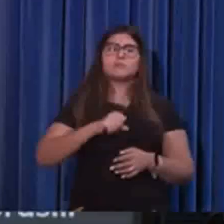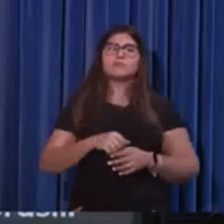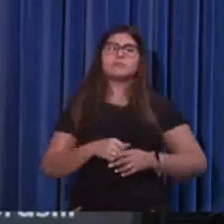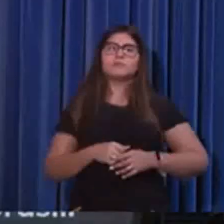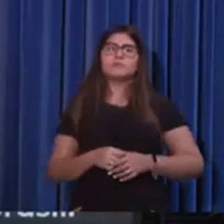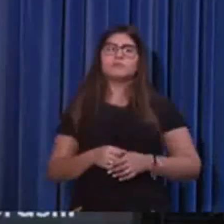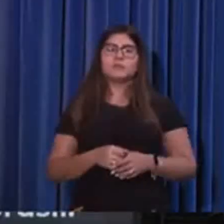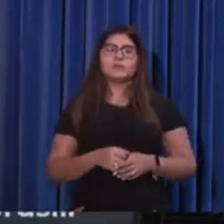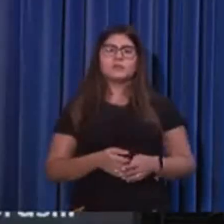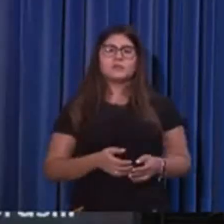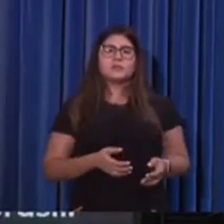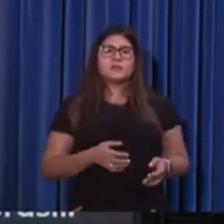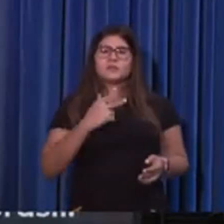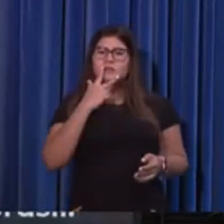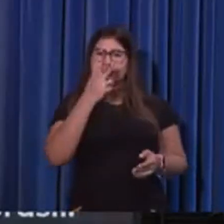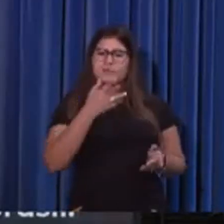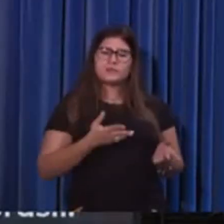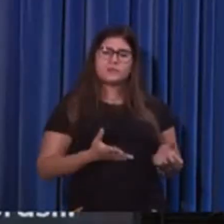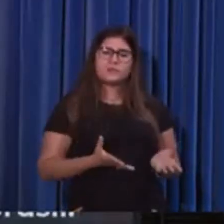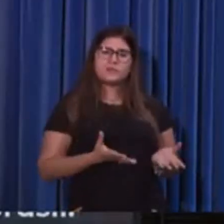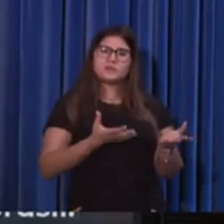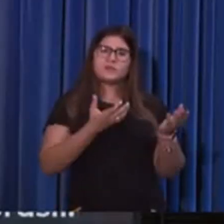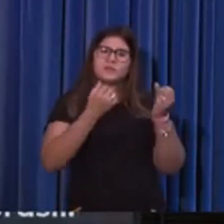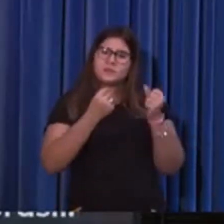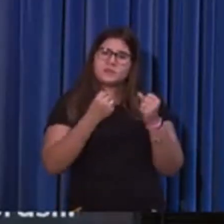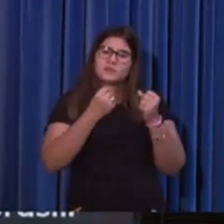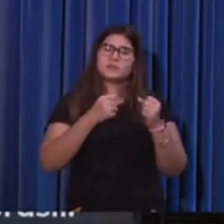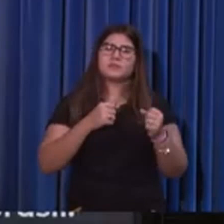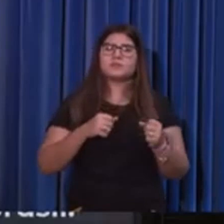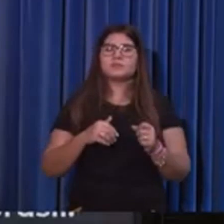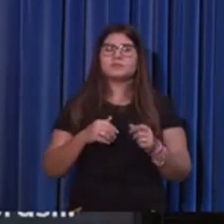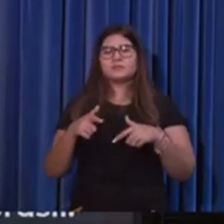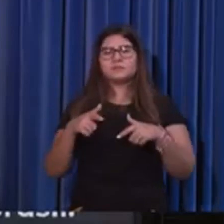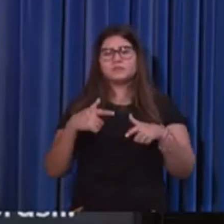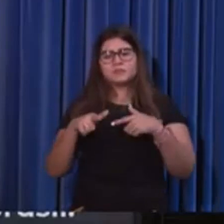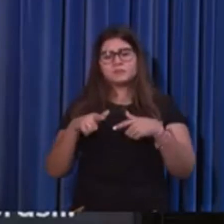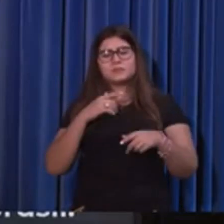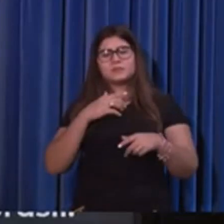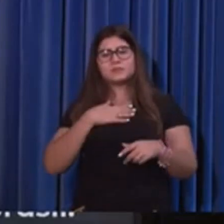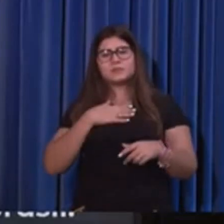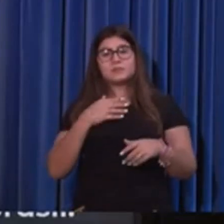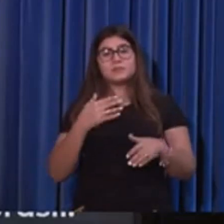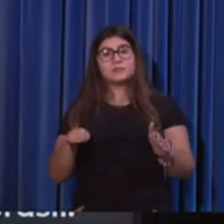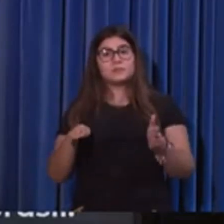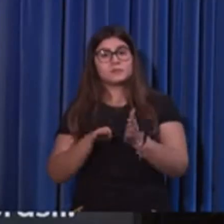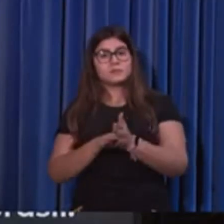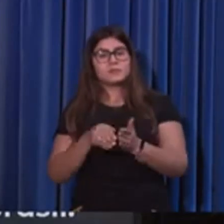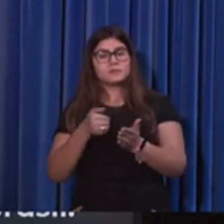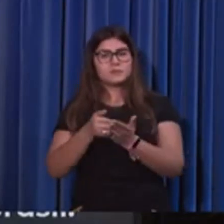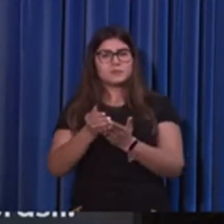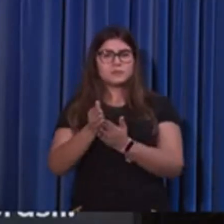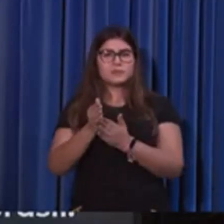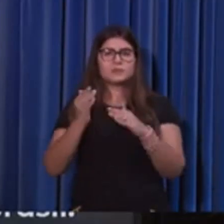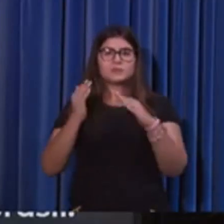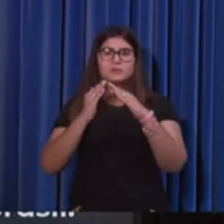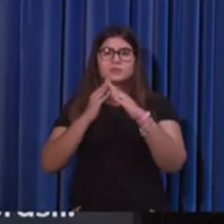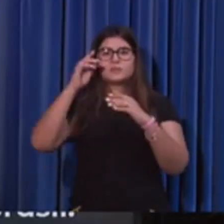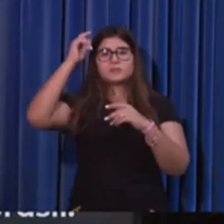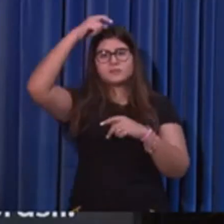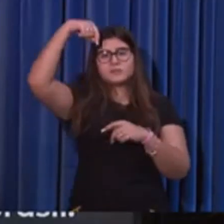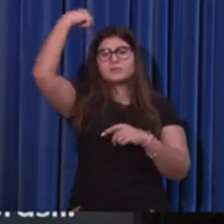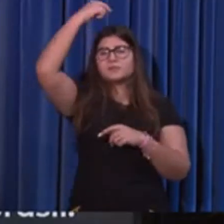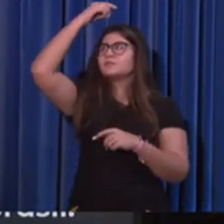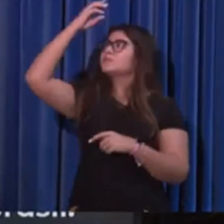pesada a tarefa para mim, até que entrei aonde? No santuário de Deus. O que significa isso?